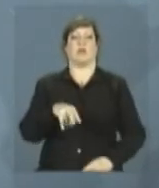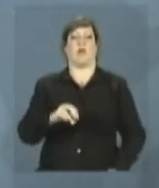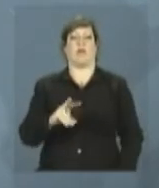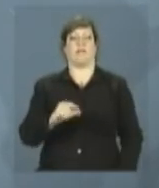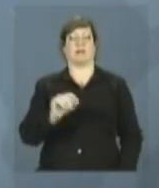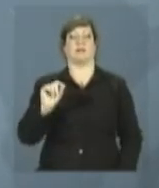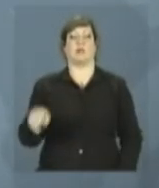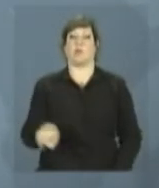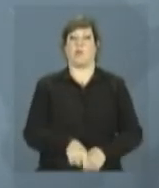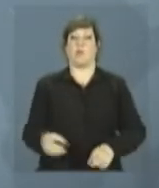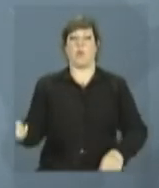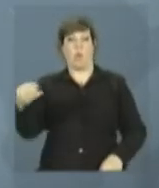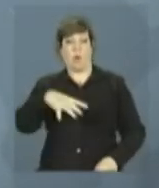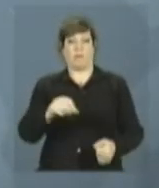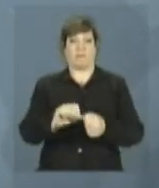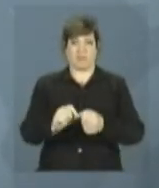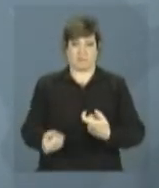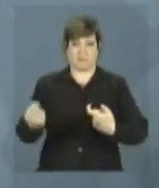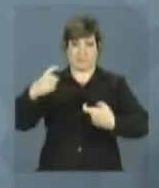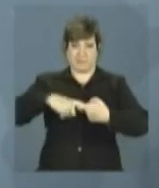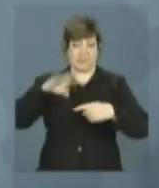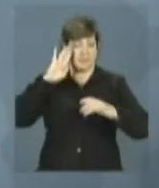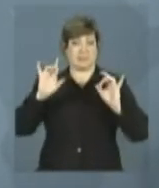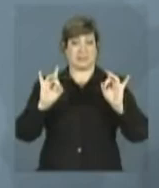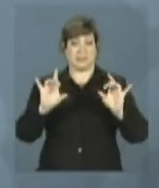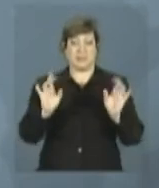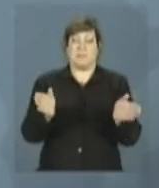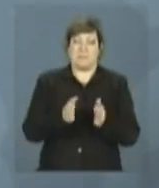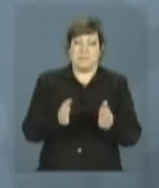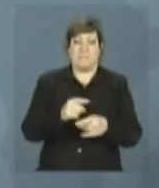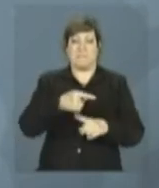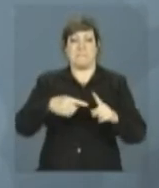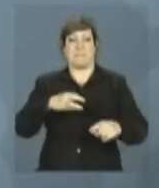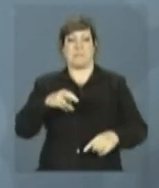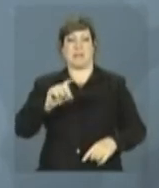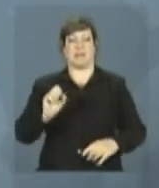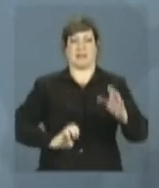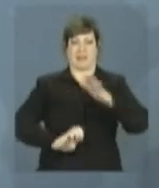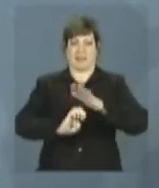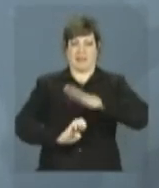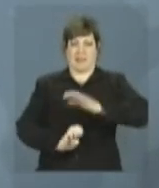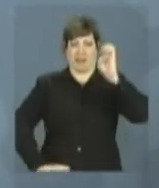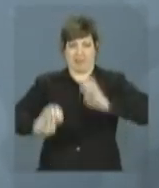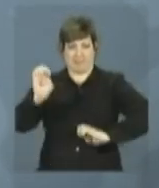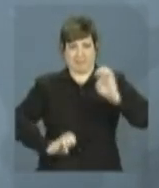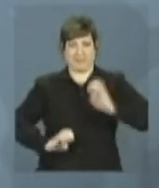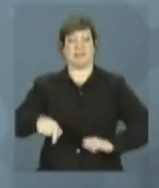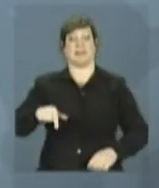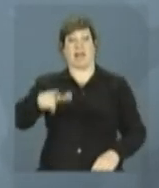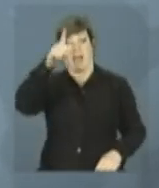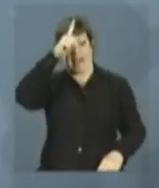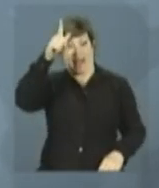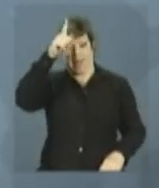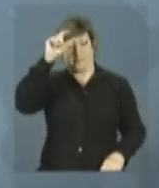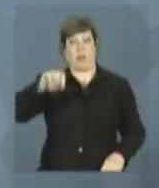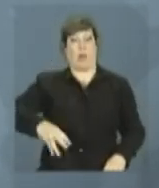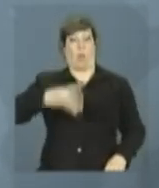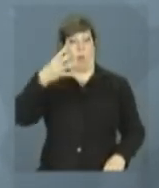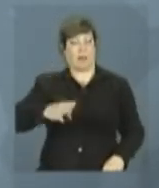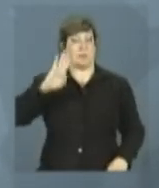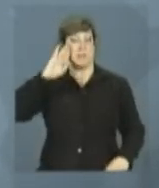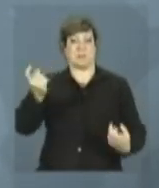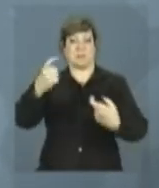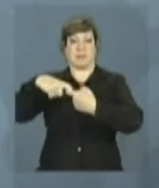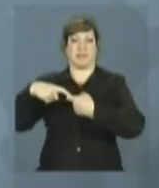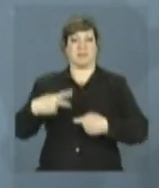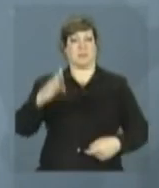estimulando novas formas de parceria, especialmente entre pequenas e médias empresas. A Alemanha é o quarto principal parceiro comercial do Brasil e